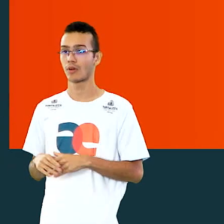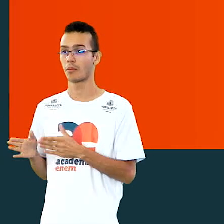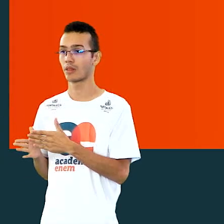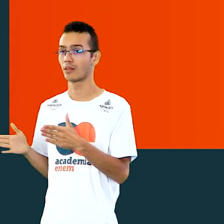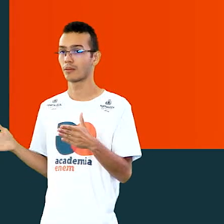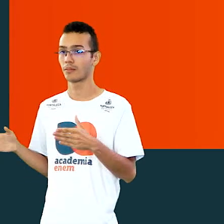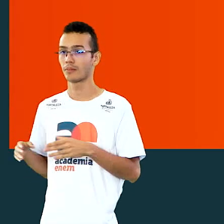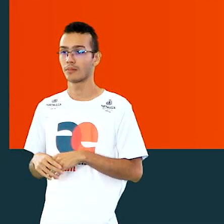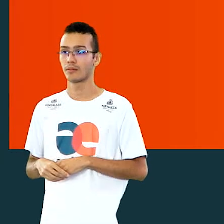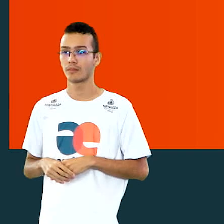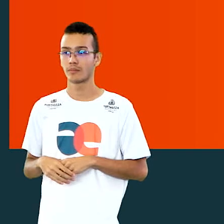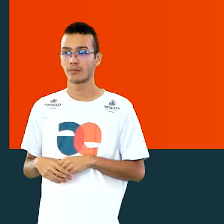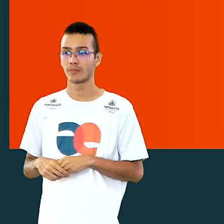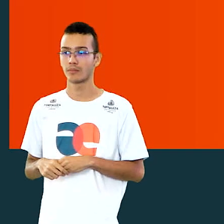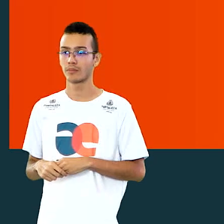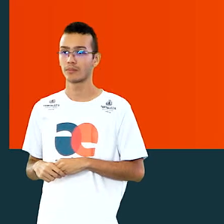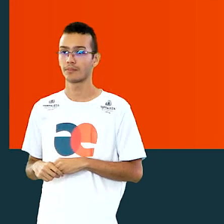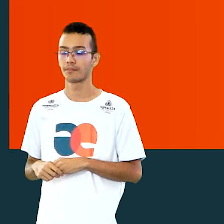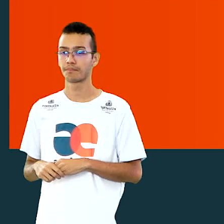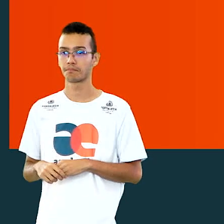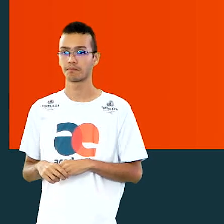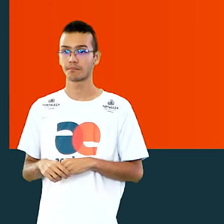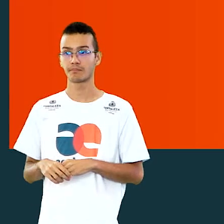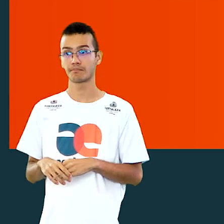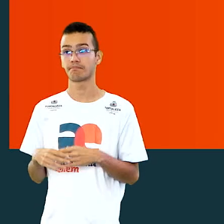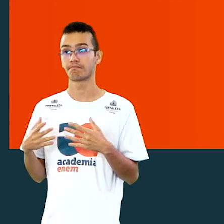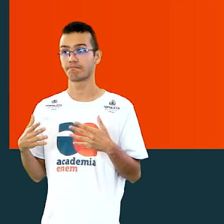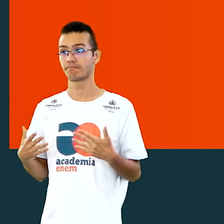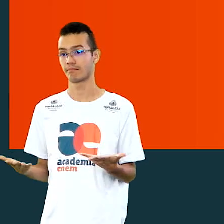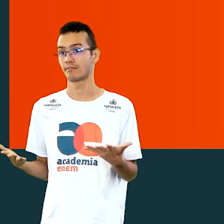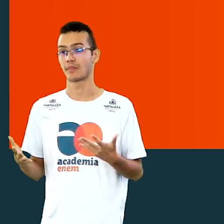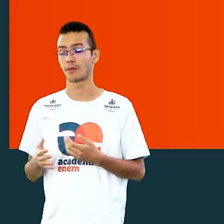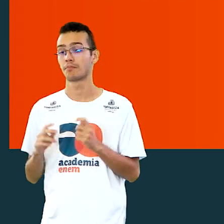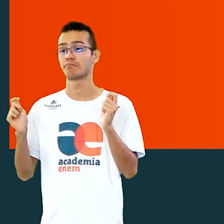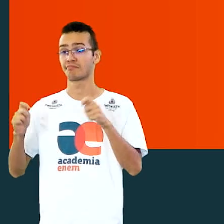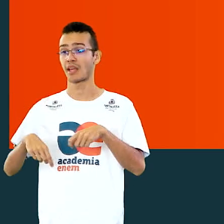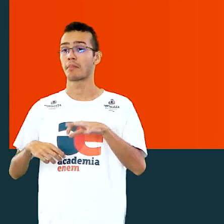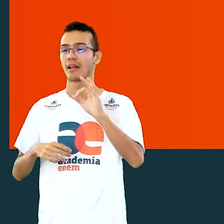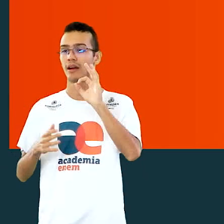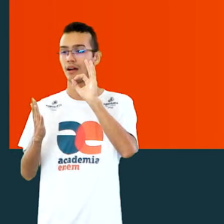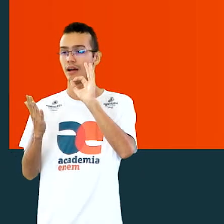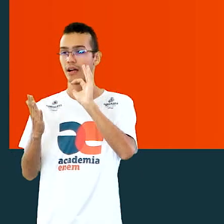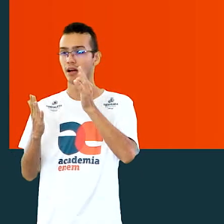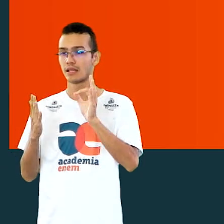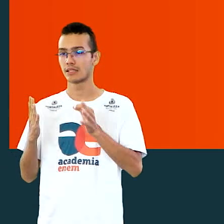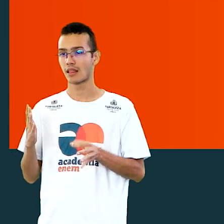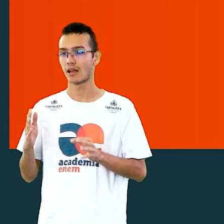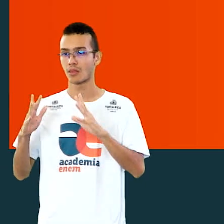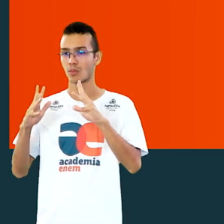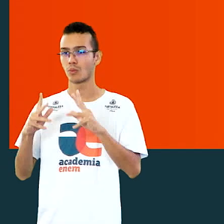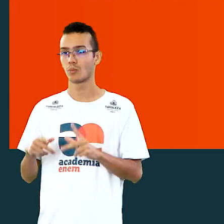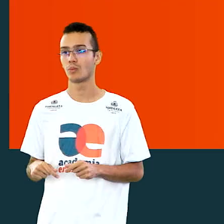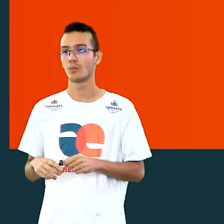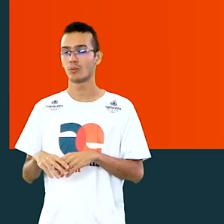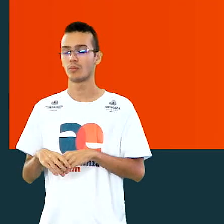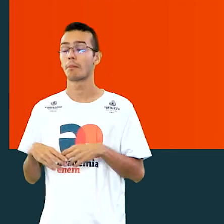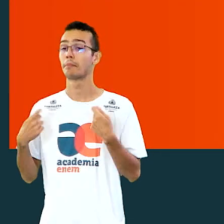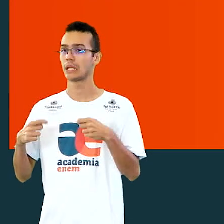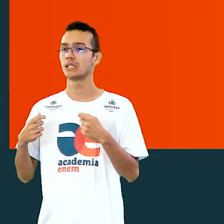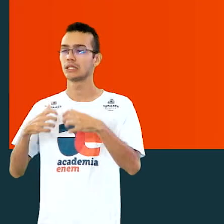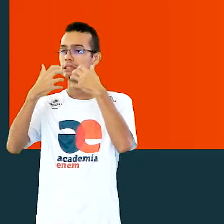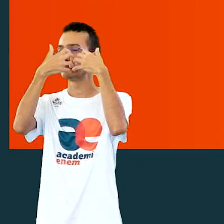Ou seja, vamos acertar coisa pra caramba. Tem que saber pensar, montar